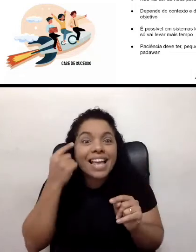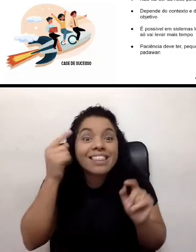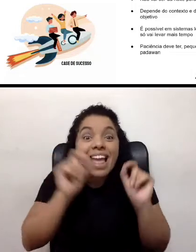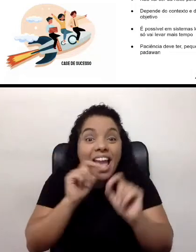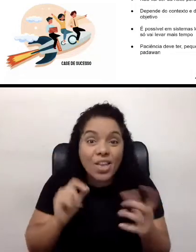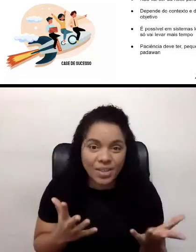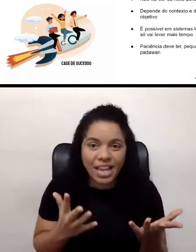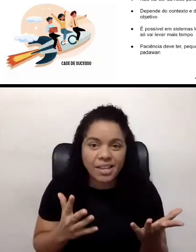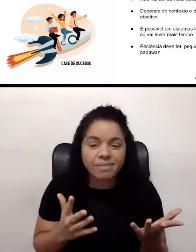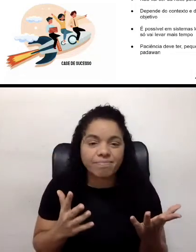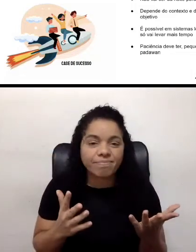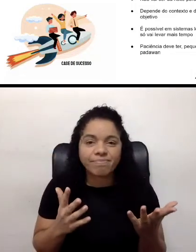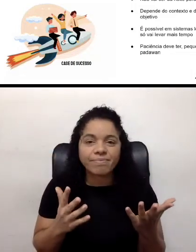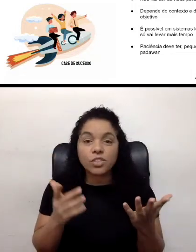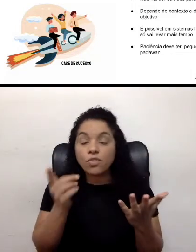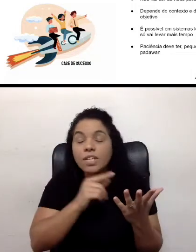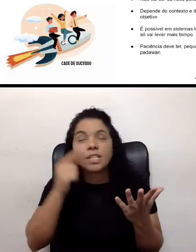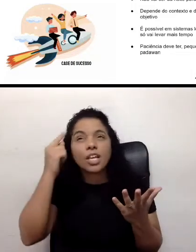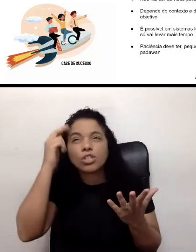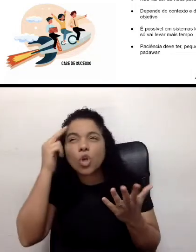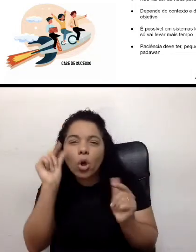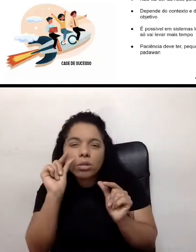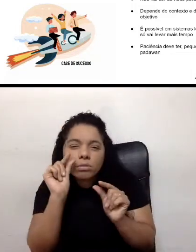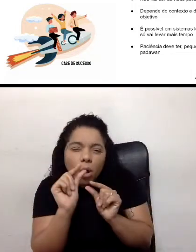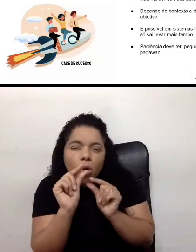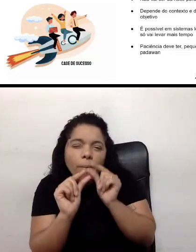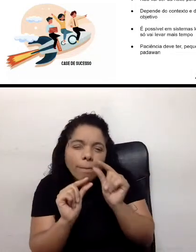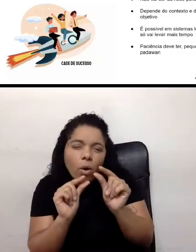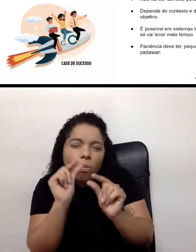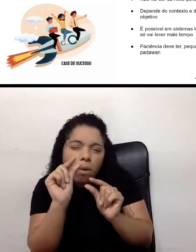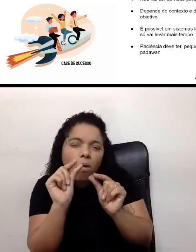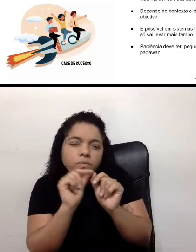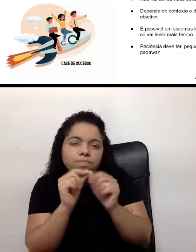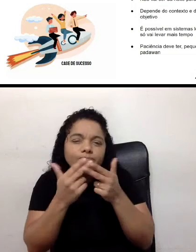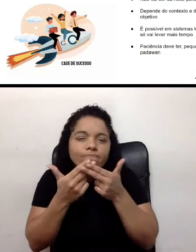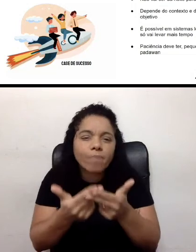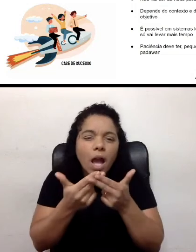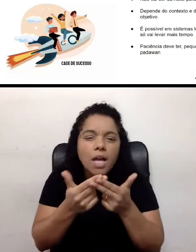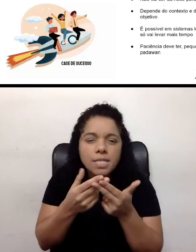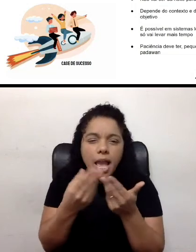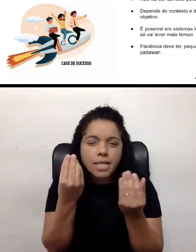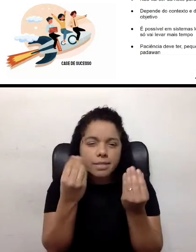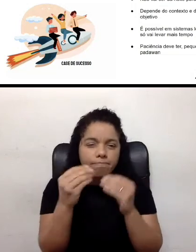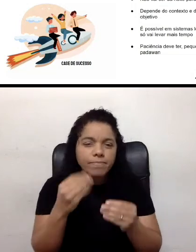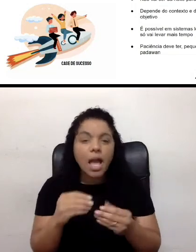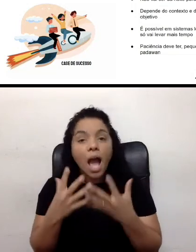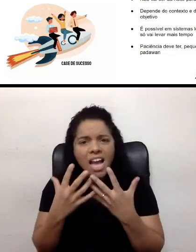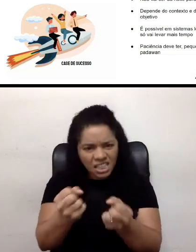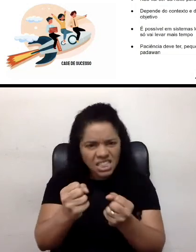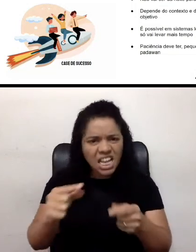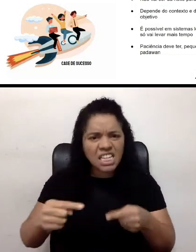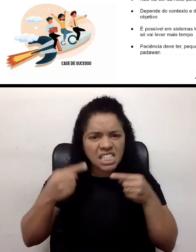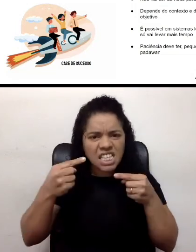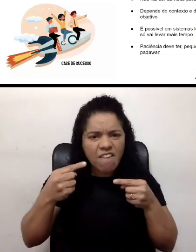você trazer esse sonho passo por passo, com paciência. Aceita os desafios,